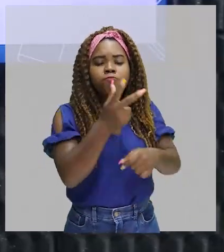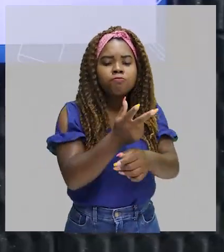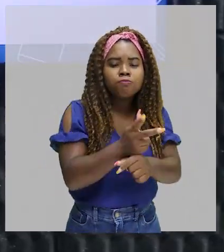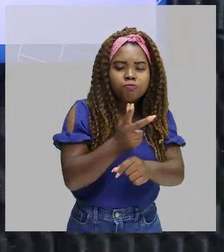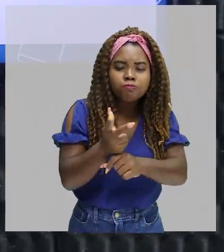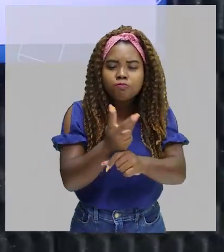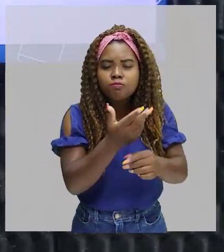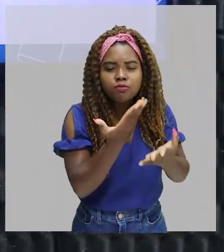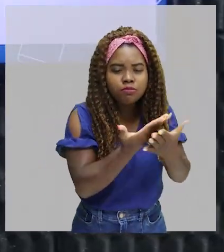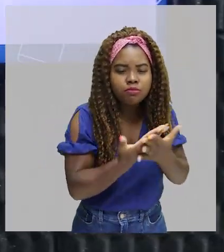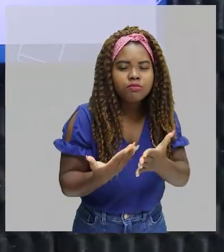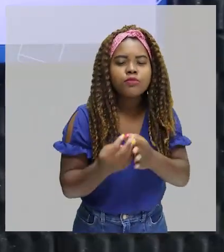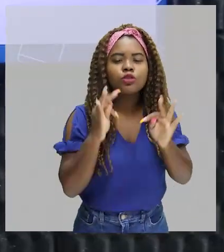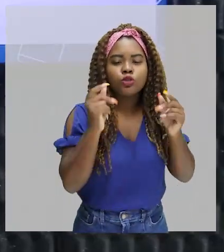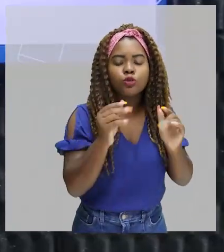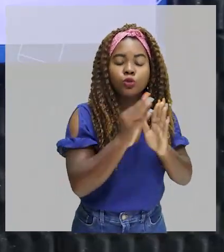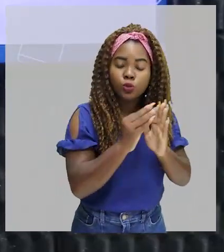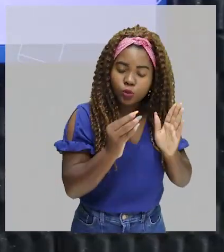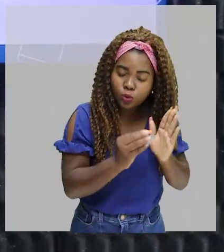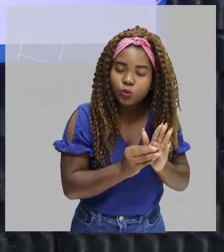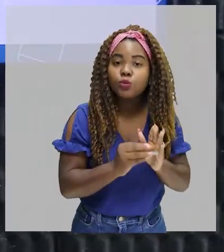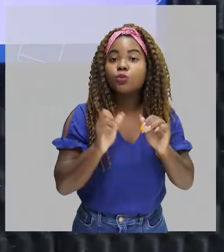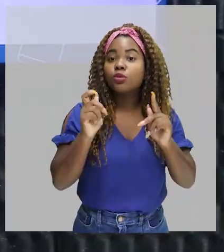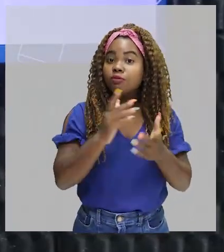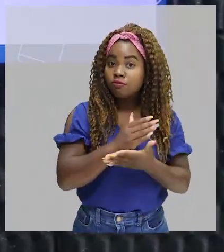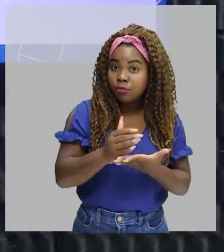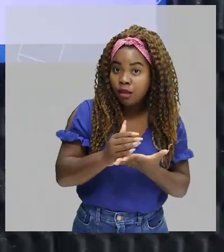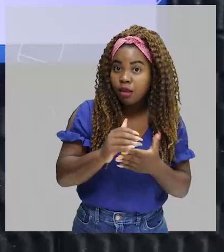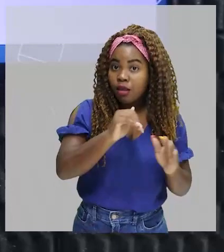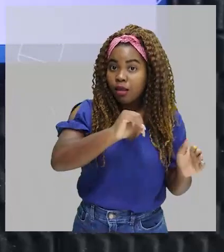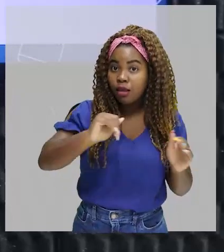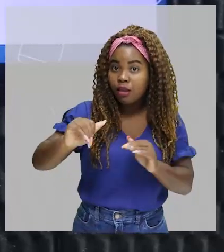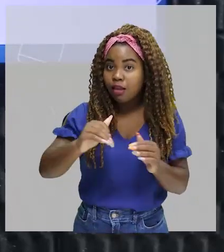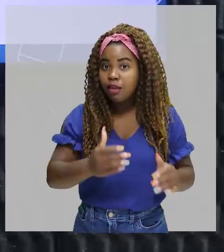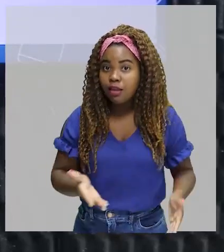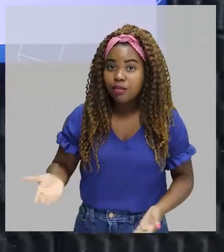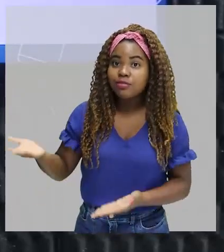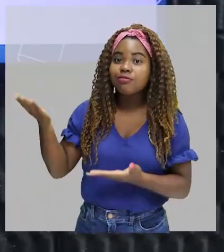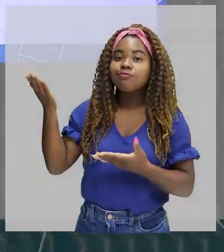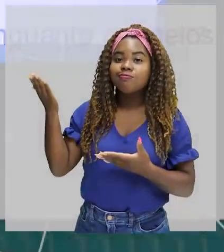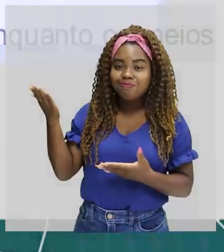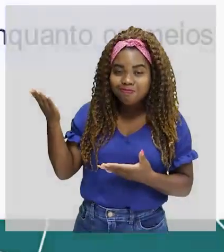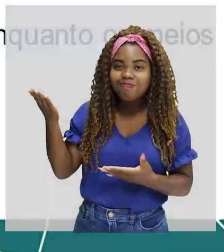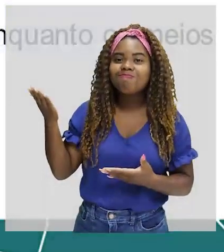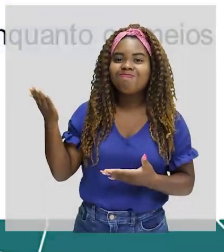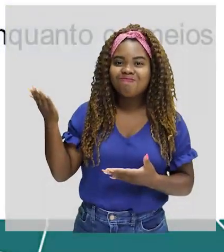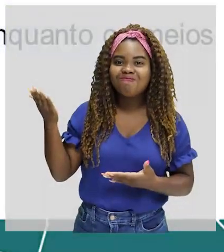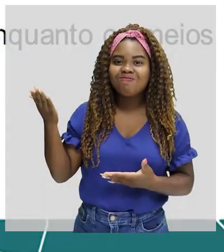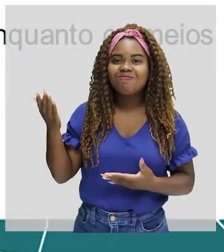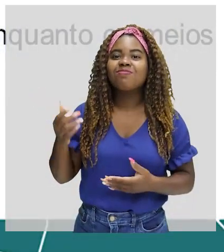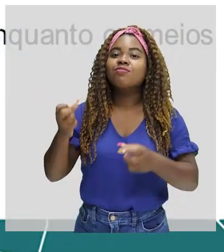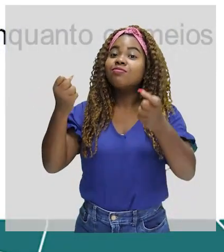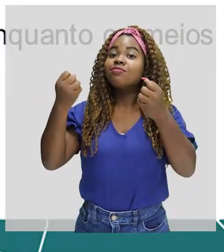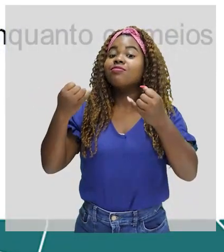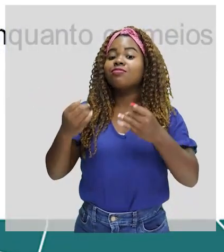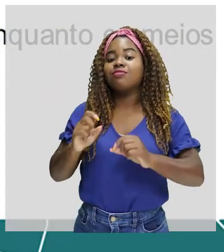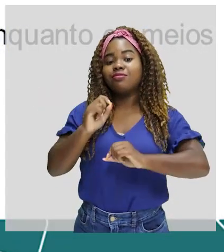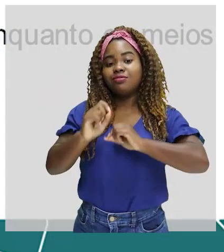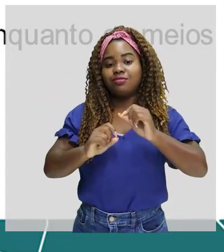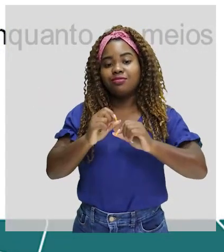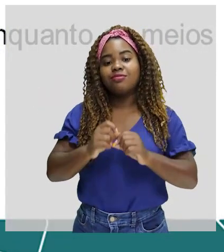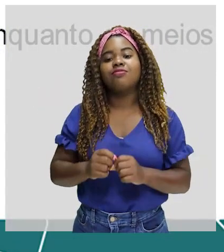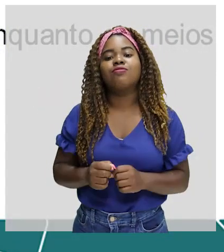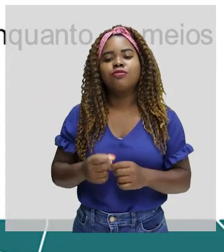conteúdo que está à tua disposição. Vamos começar, então? Olha só. Nós vamos começar falando a respeito